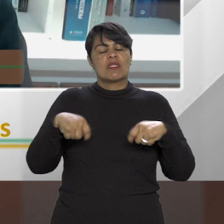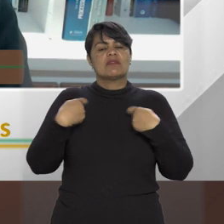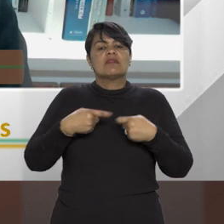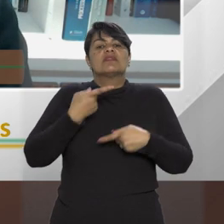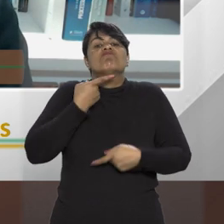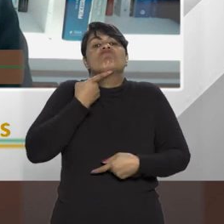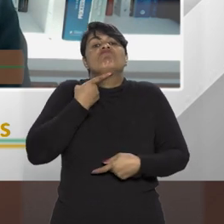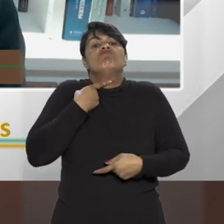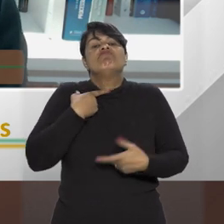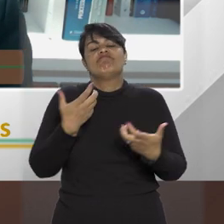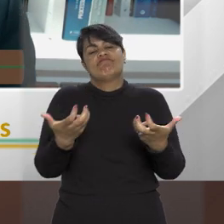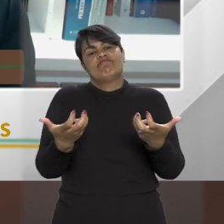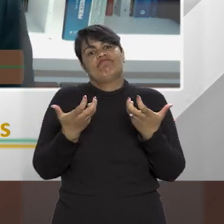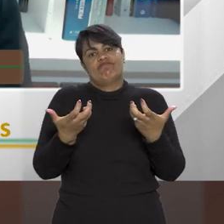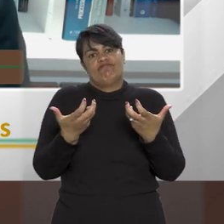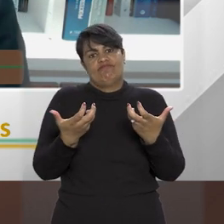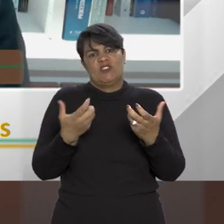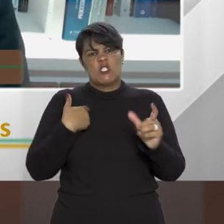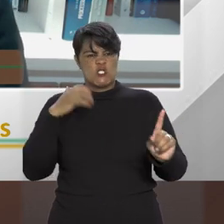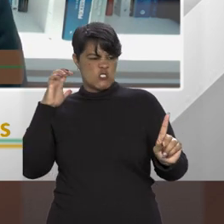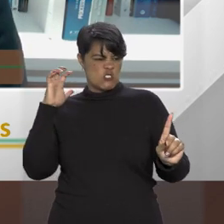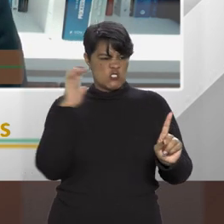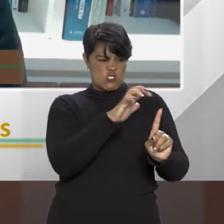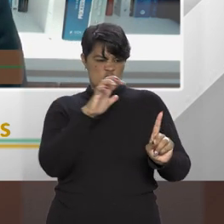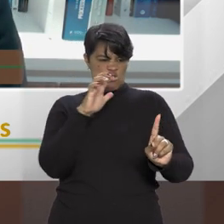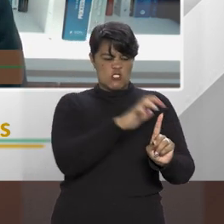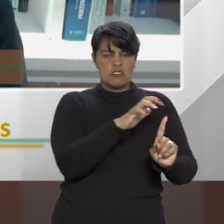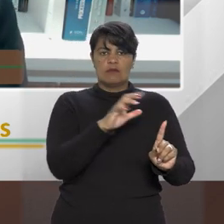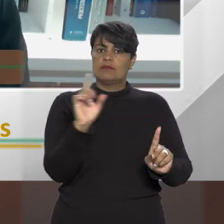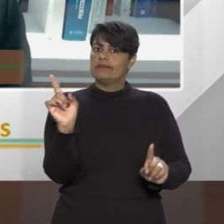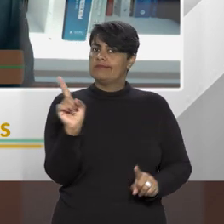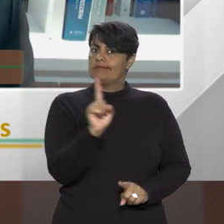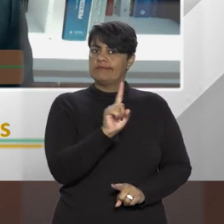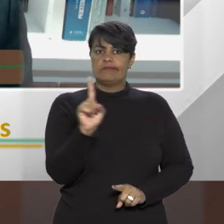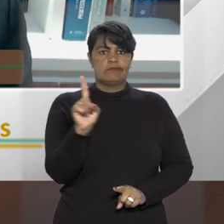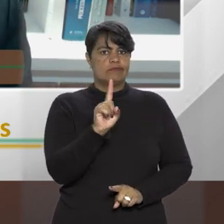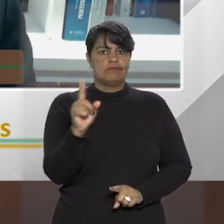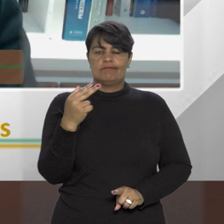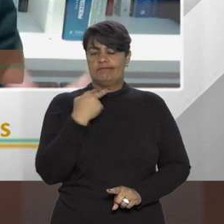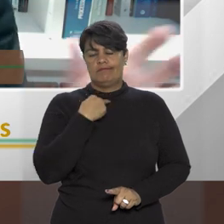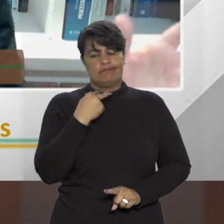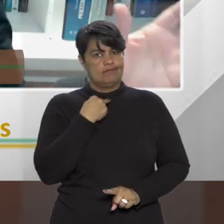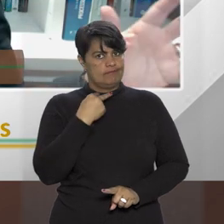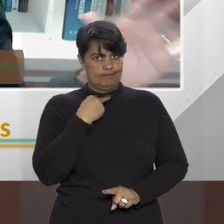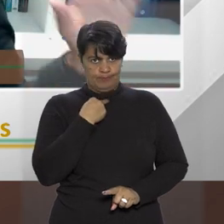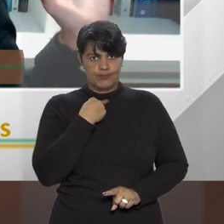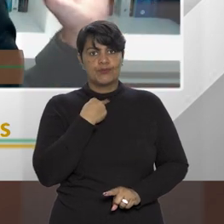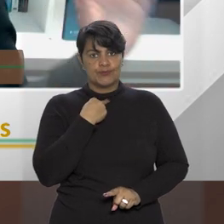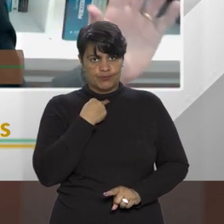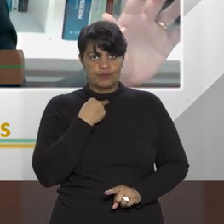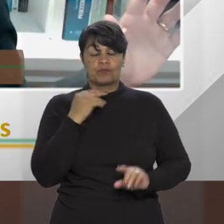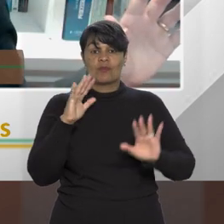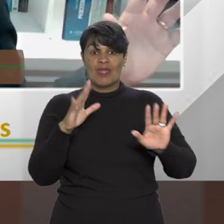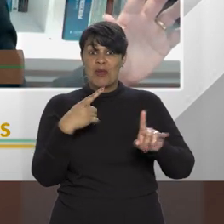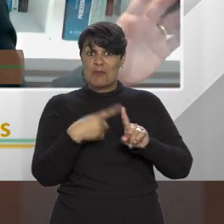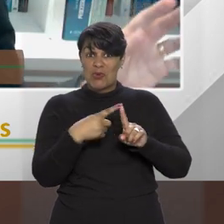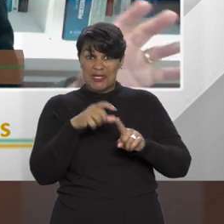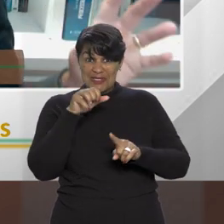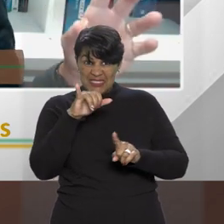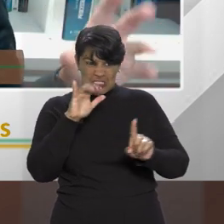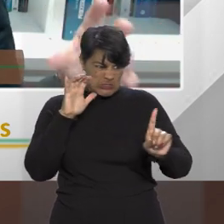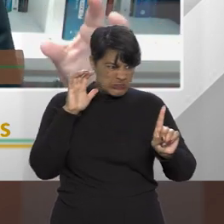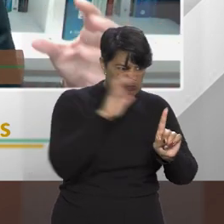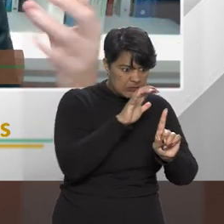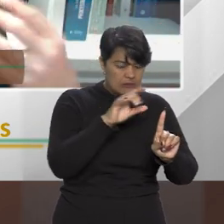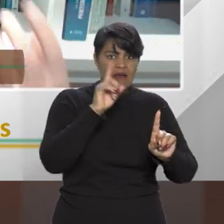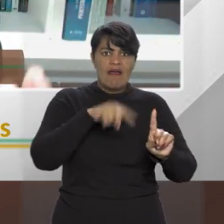contrária está propondo. Porque senão eu não teria uma transação, eu teria uma submissão. Eu posso eventualmente abrir mão do meu direito. E